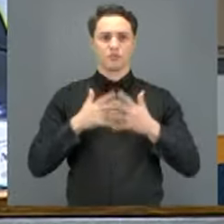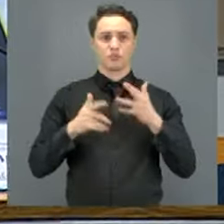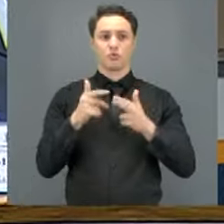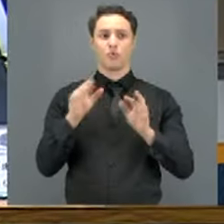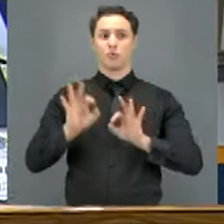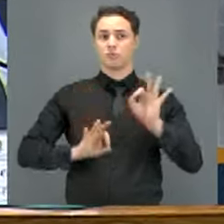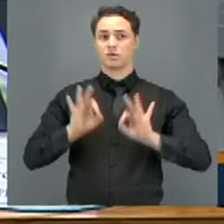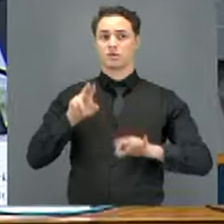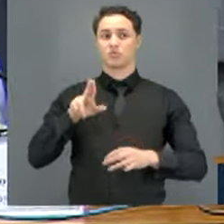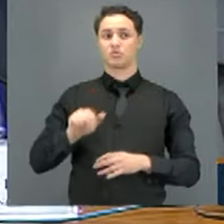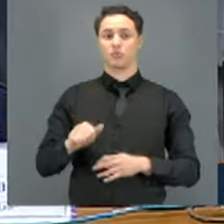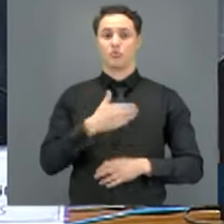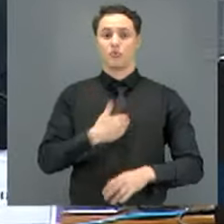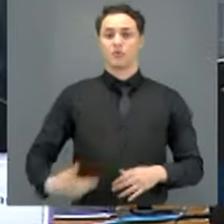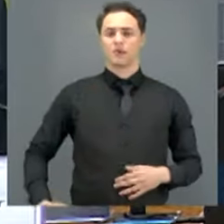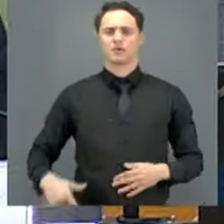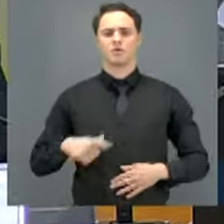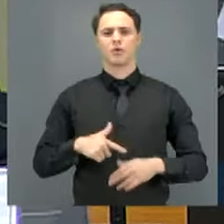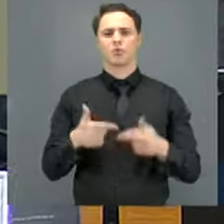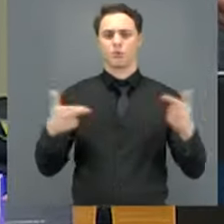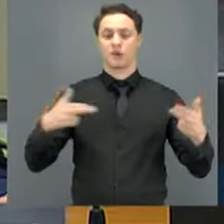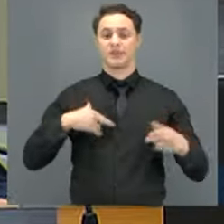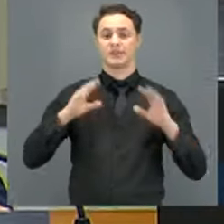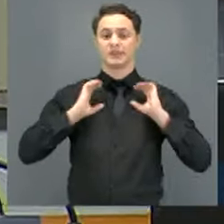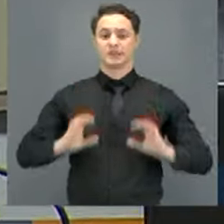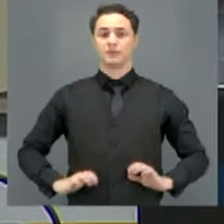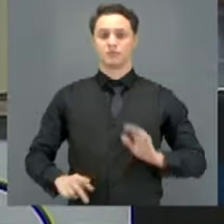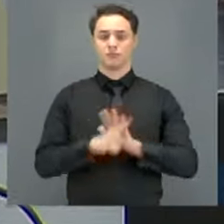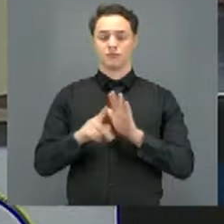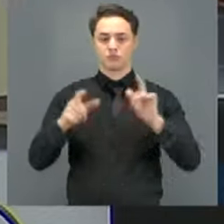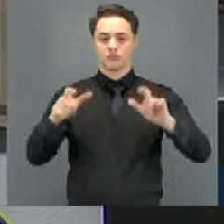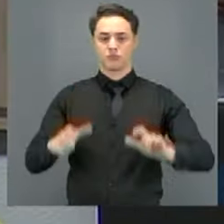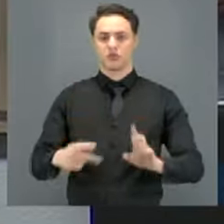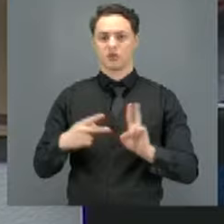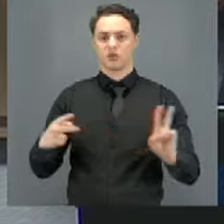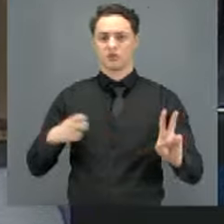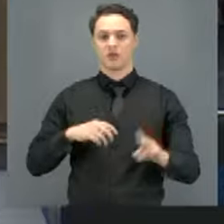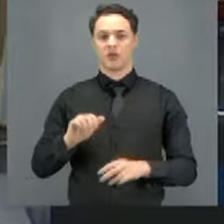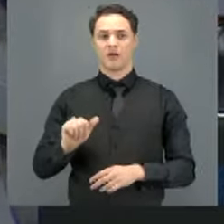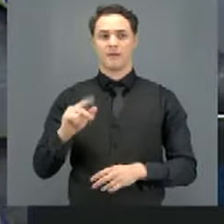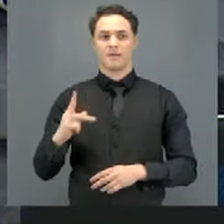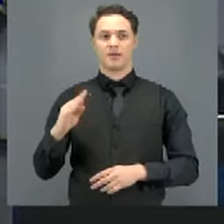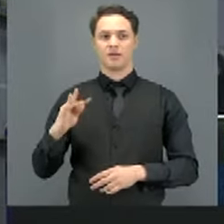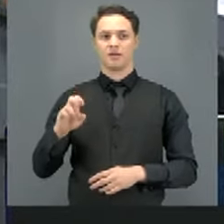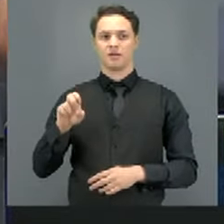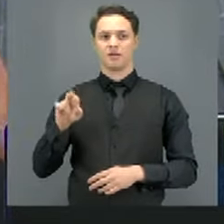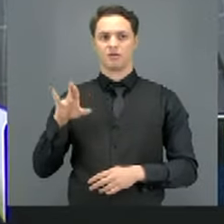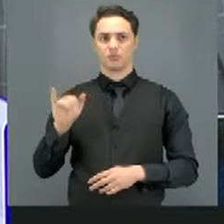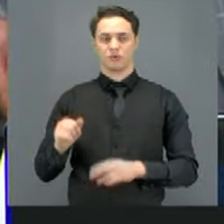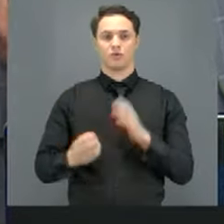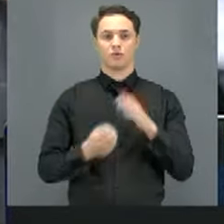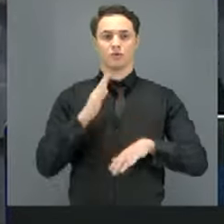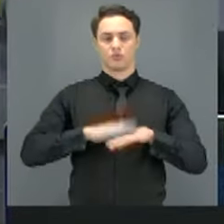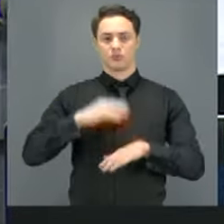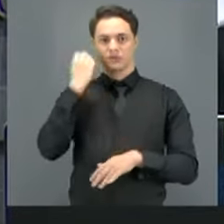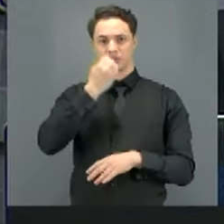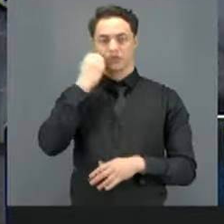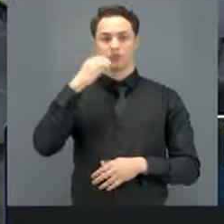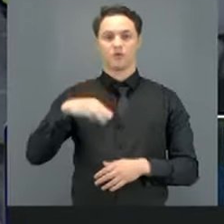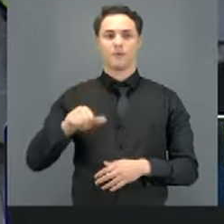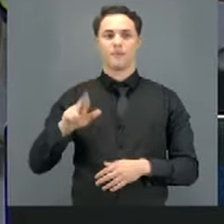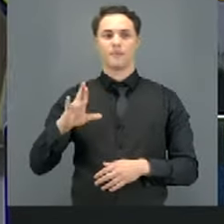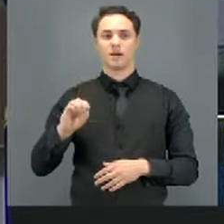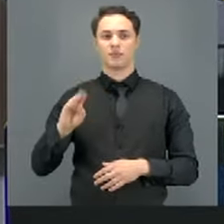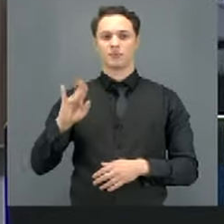não governamentais na expulsão de cidadão da terra indígena, a Pitereua. Autoria, senador Márcio Bittar.